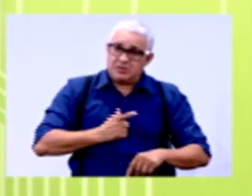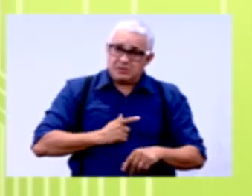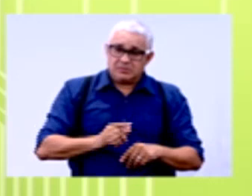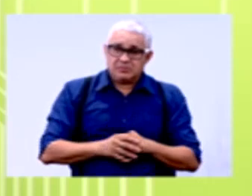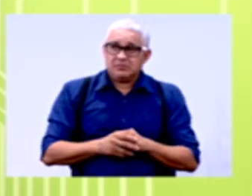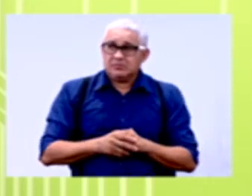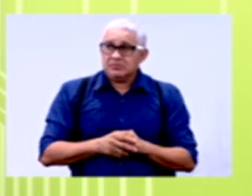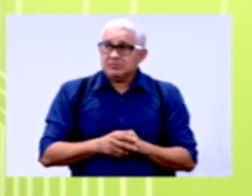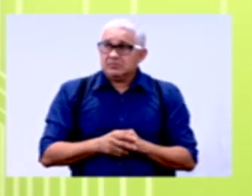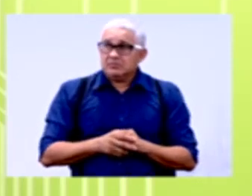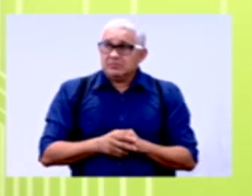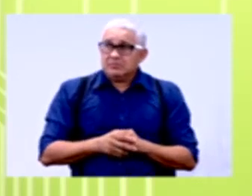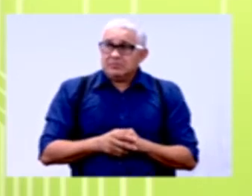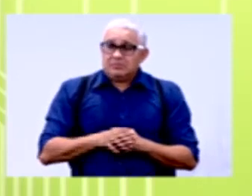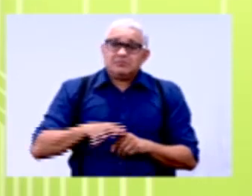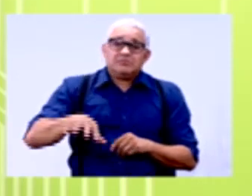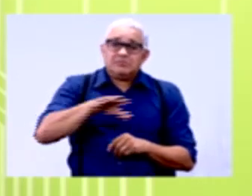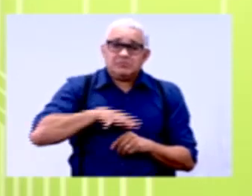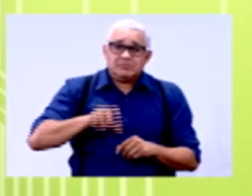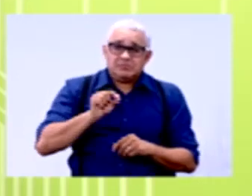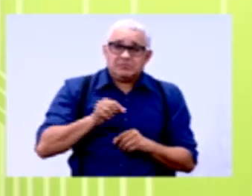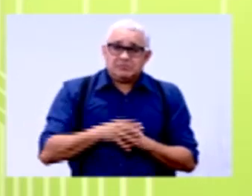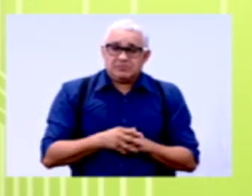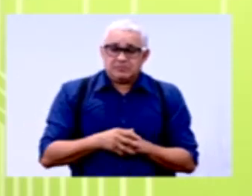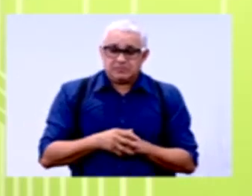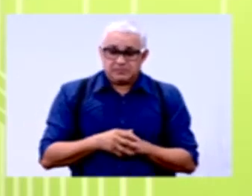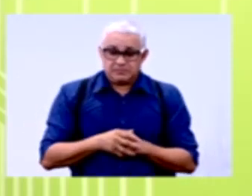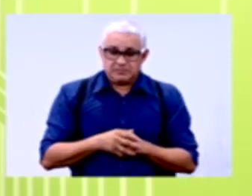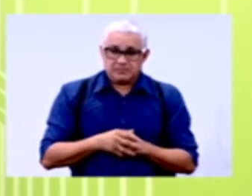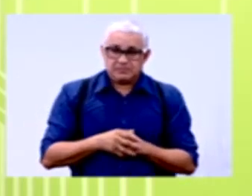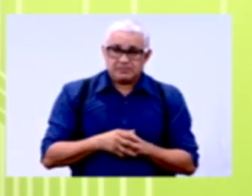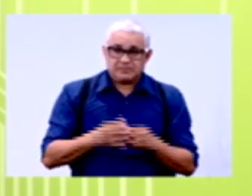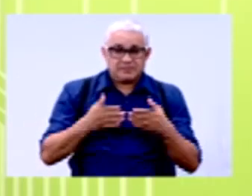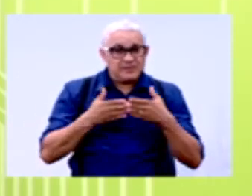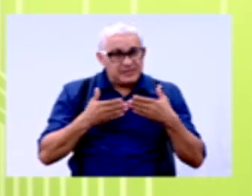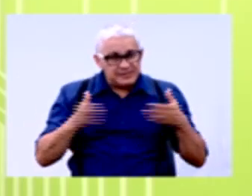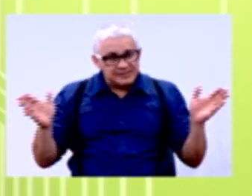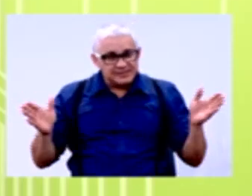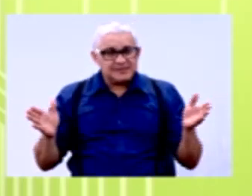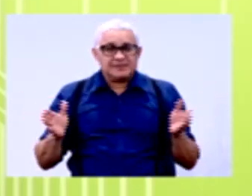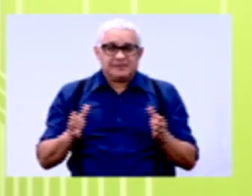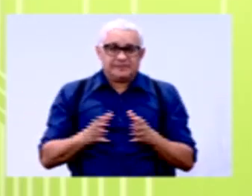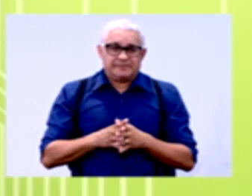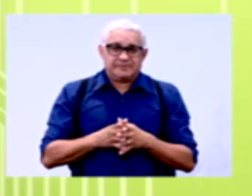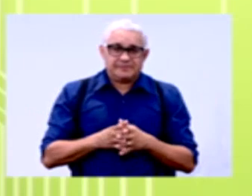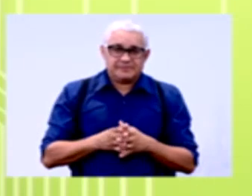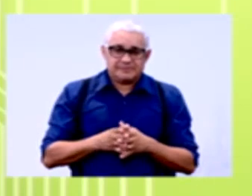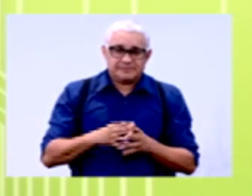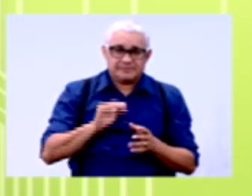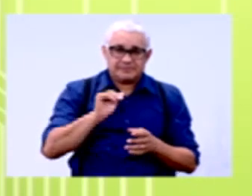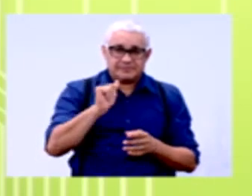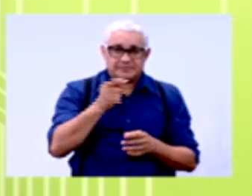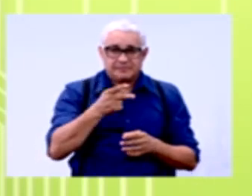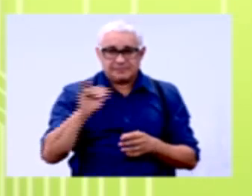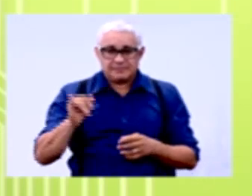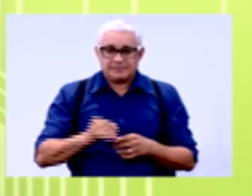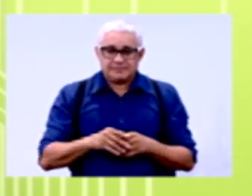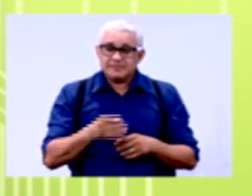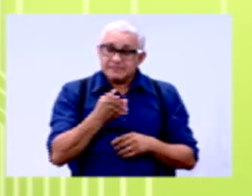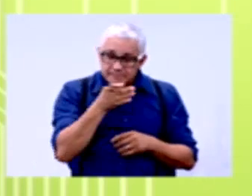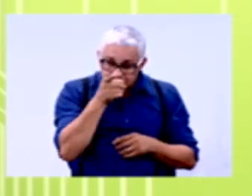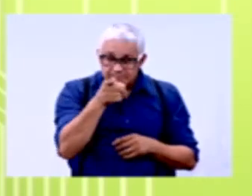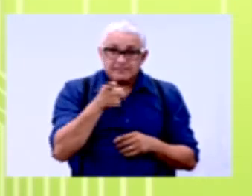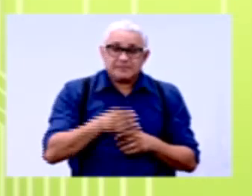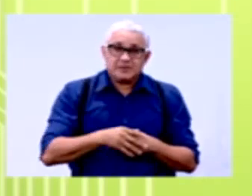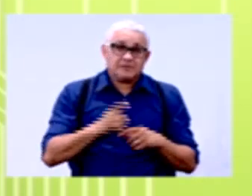enfim, geralmente essa abertura é dada, né, nessas APIs justamente para você